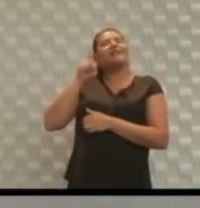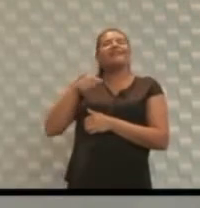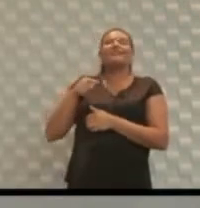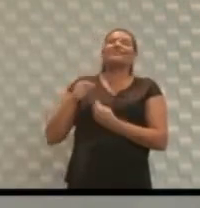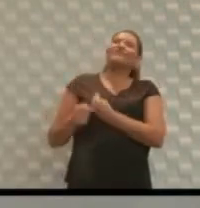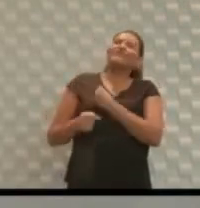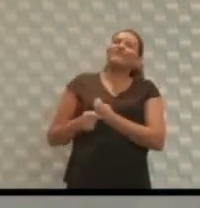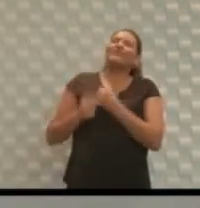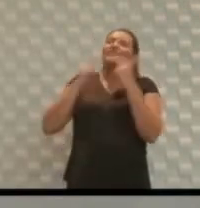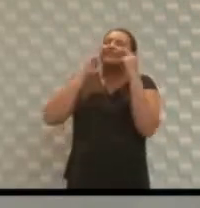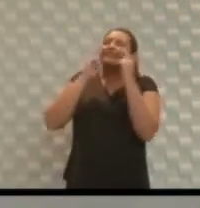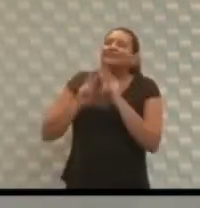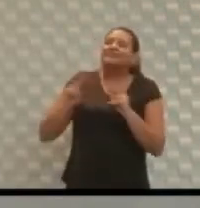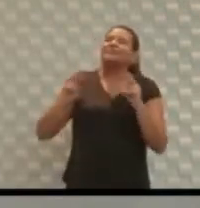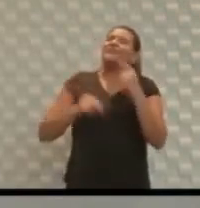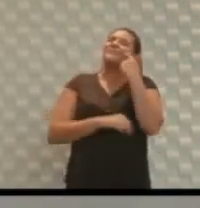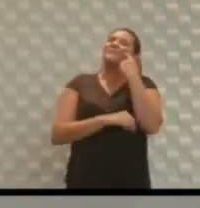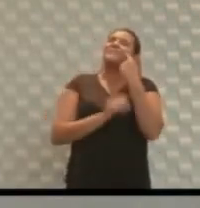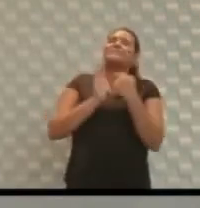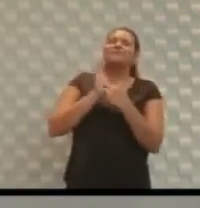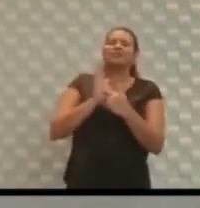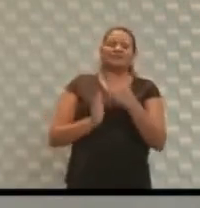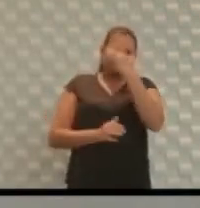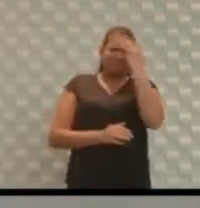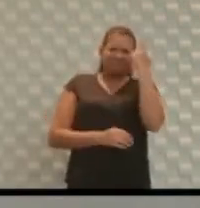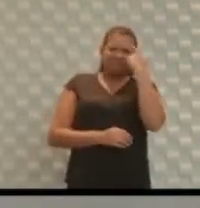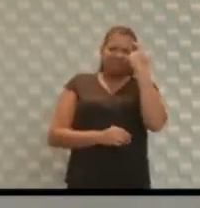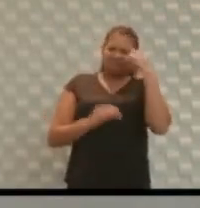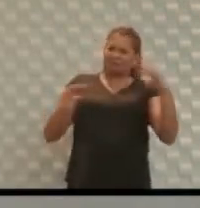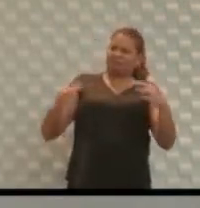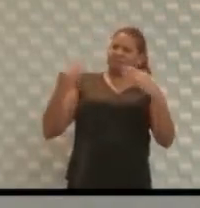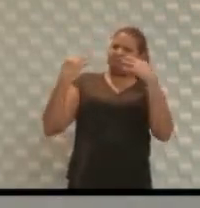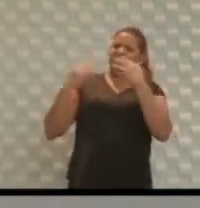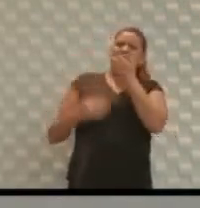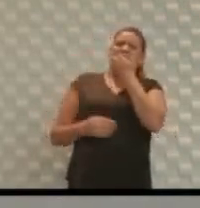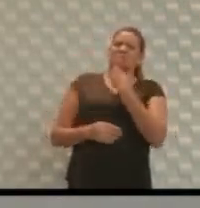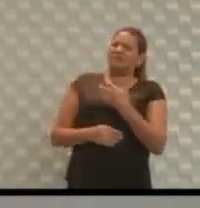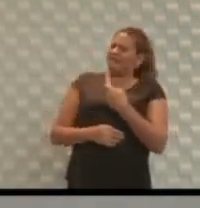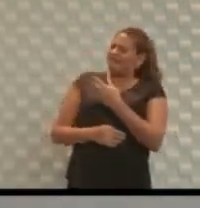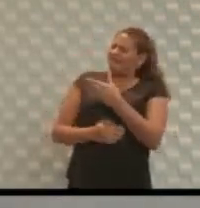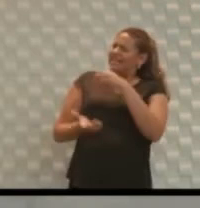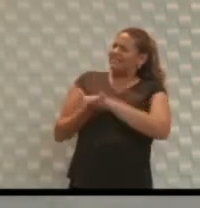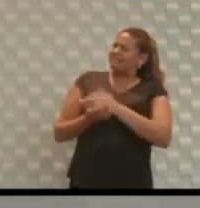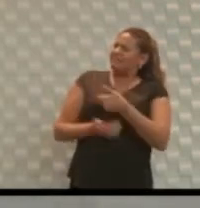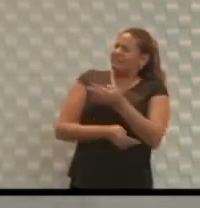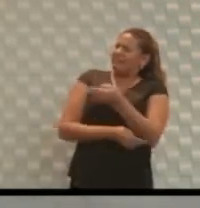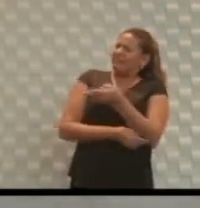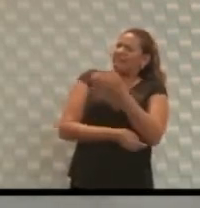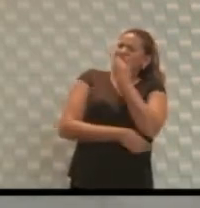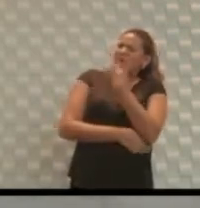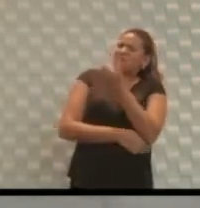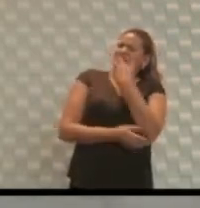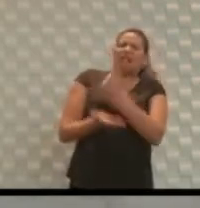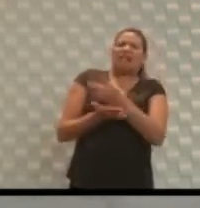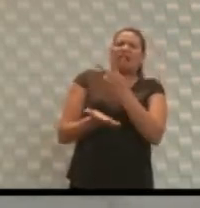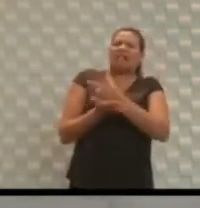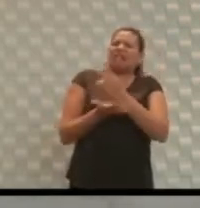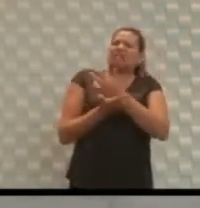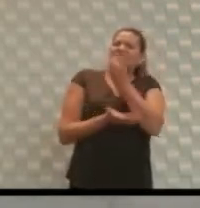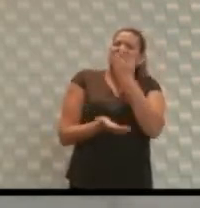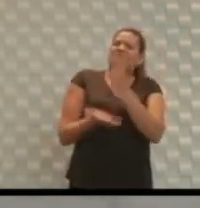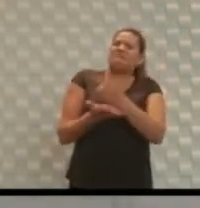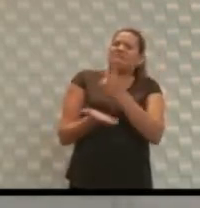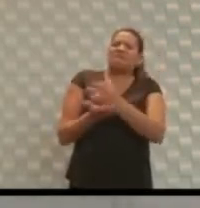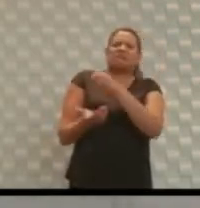vive. Não porque eu seja boa, porque ele seja bom, mas porque Deus está no nosso relacionamento.